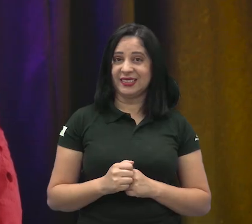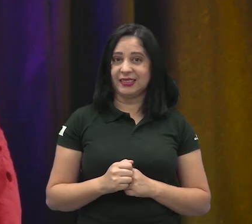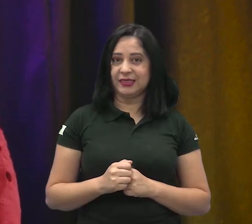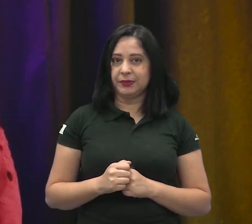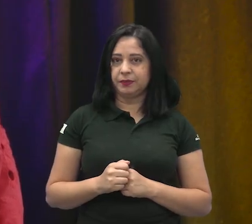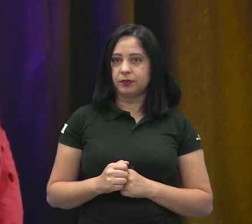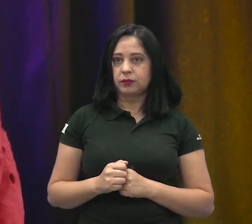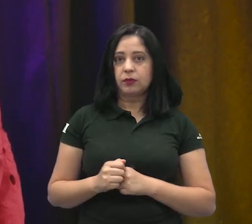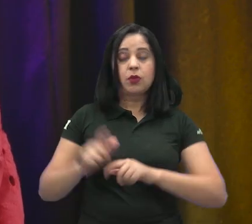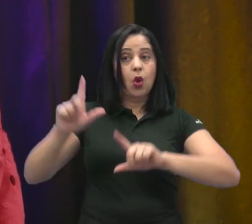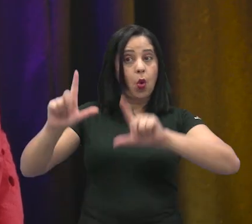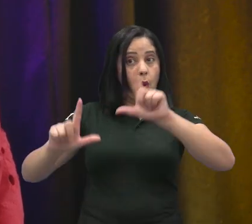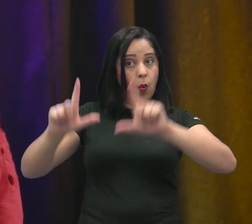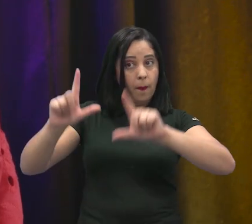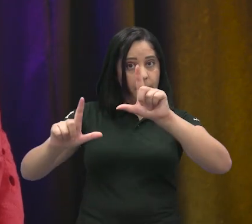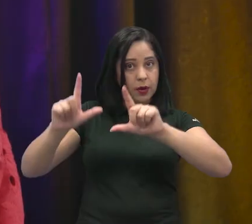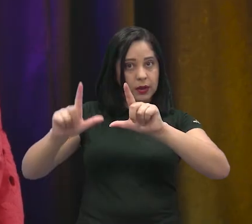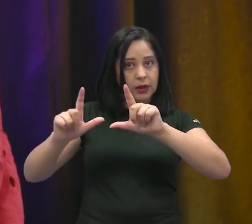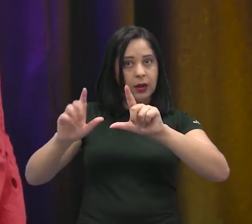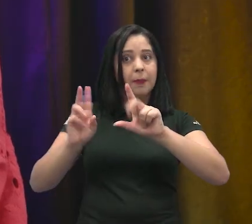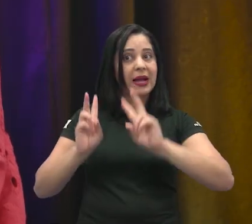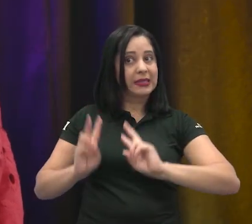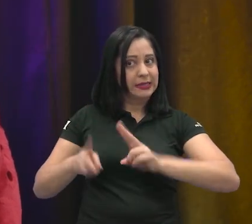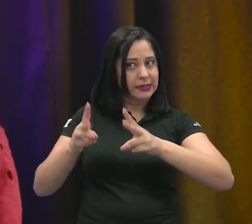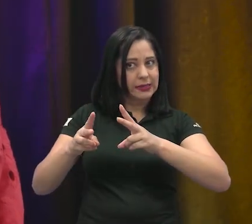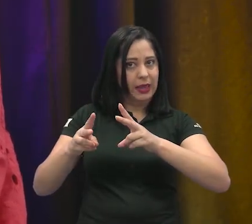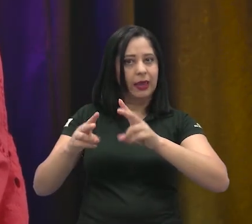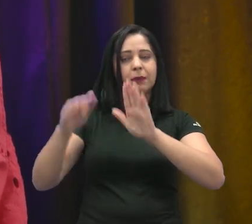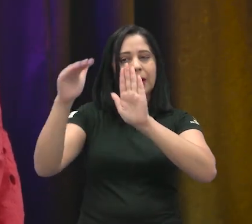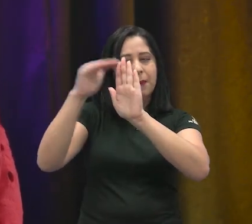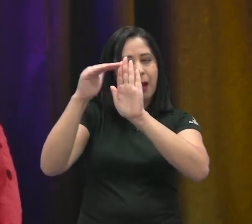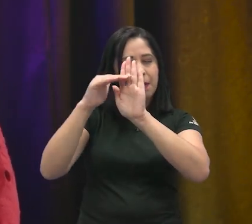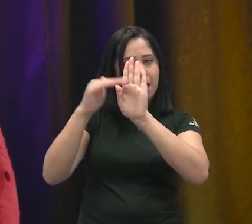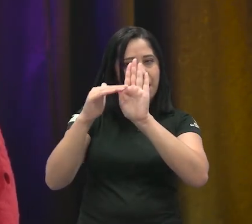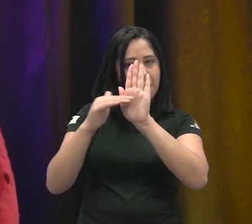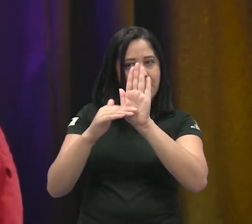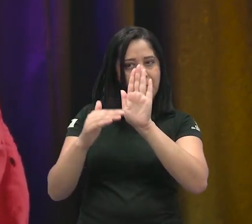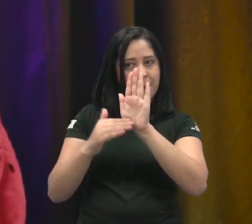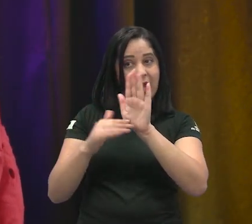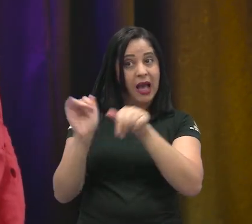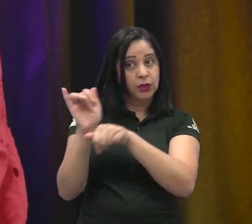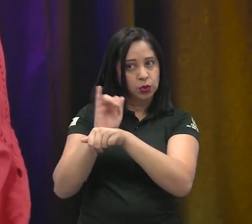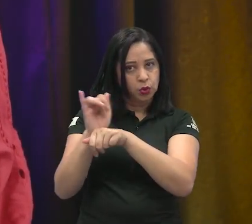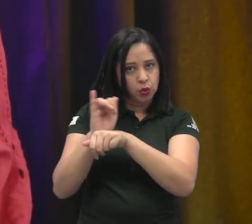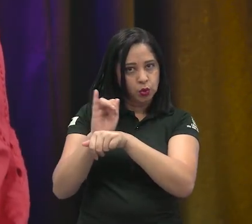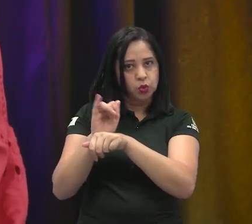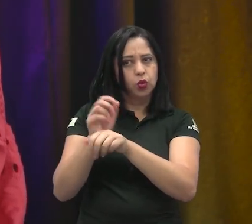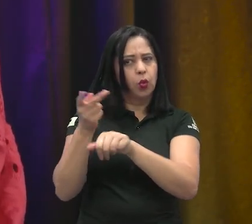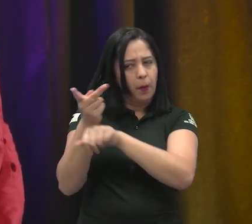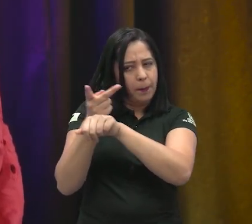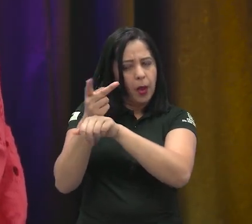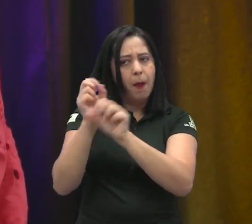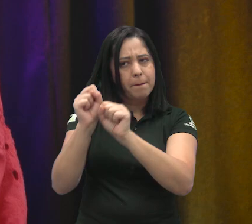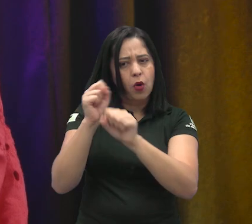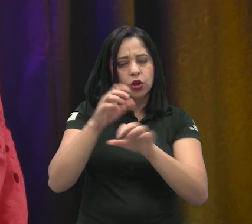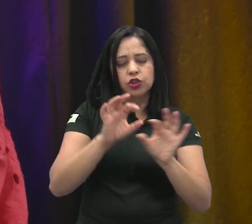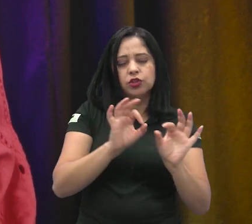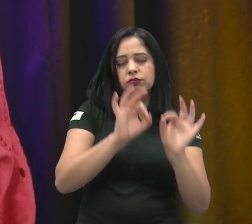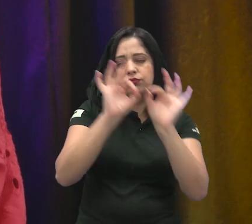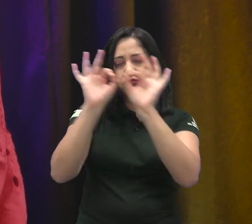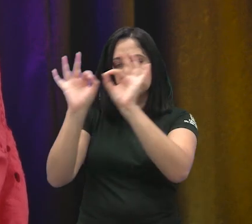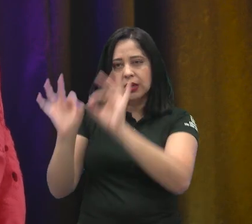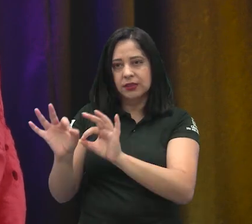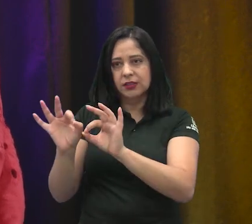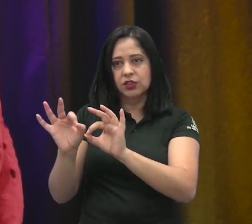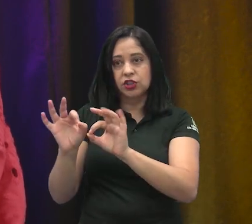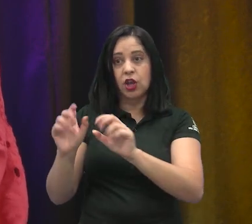tá? Esses programas estão sempre ali na parte de interesse público, né? Você procura lá o Vozes do